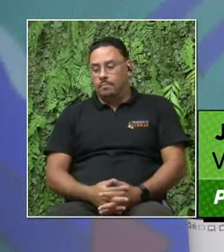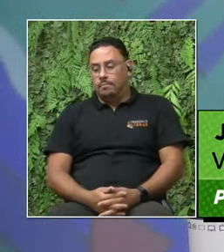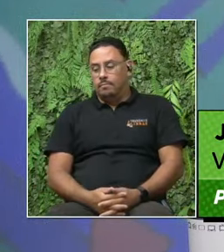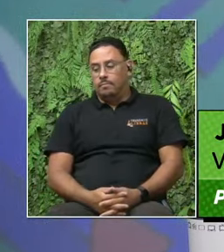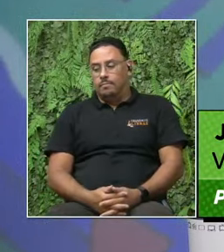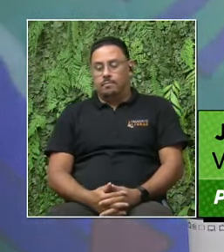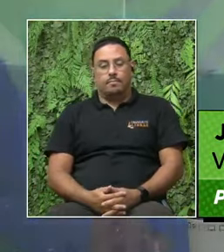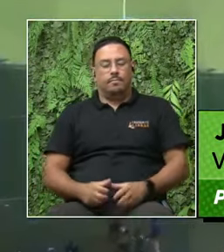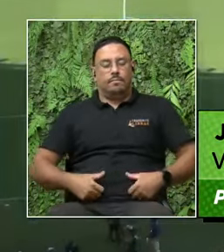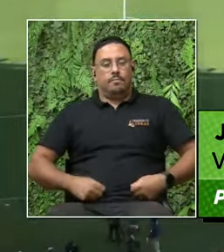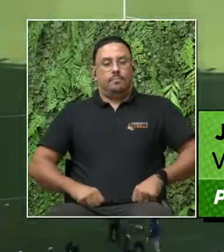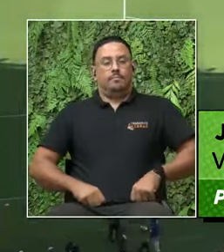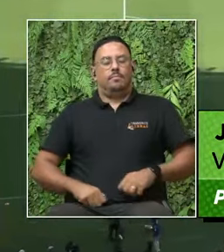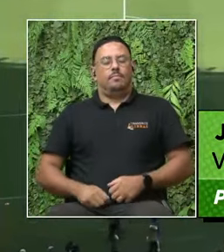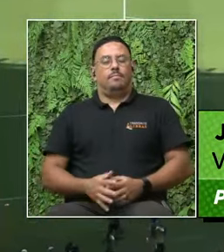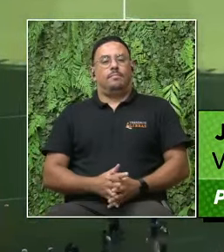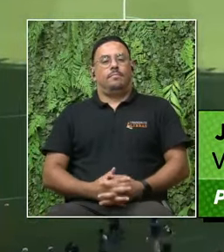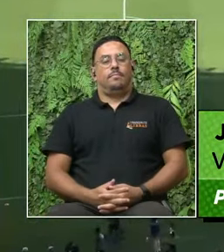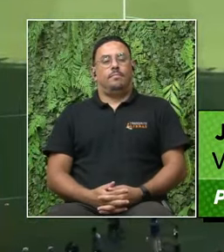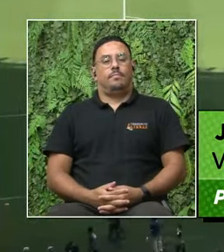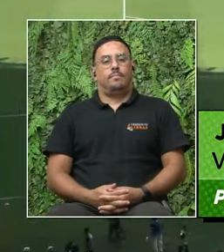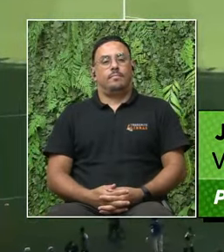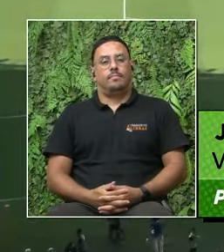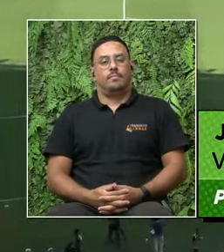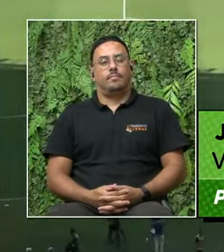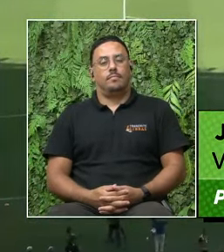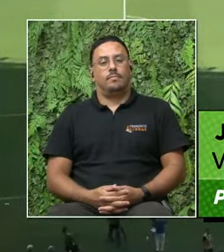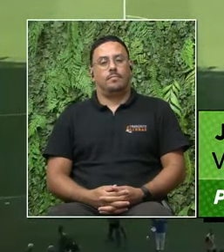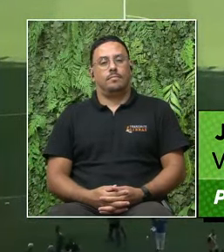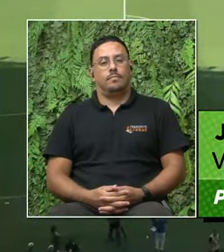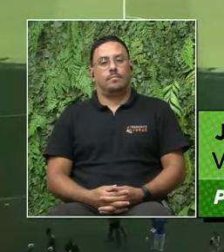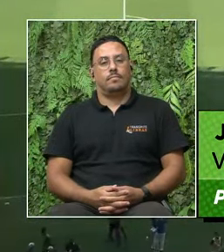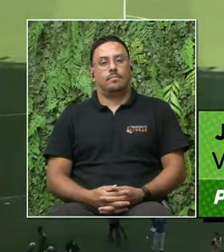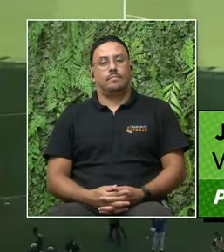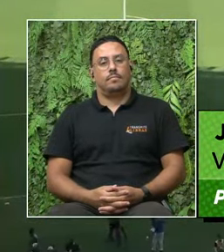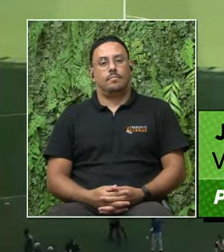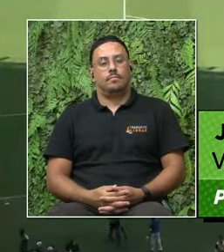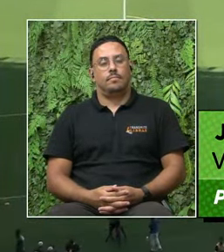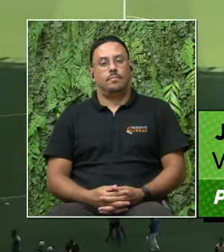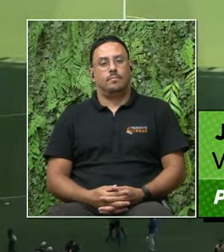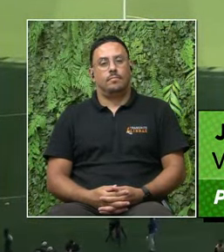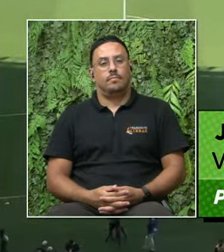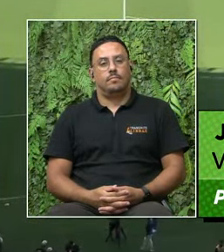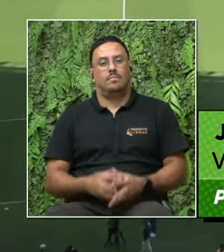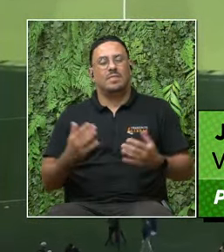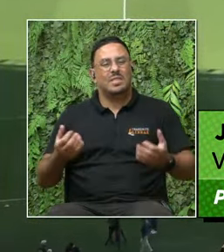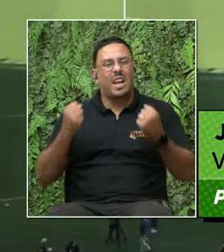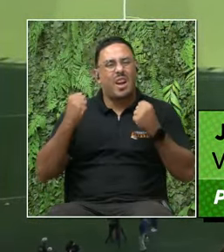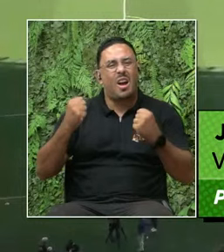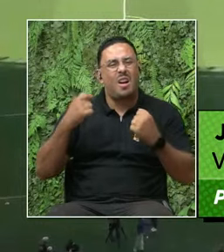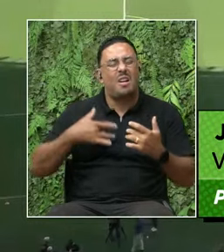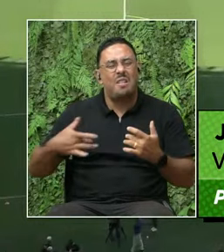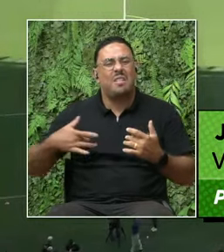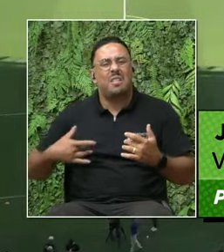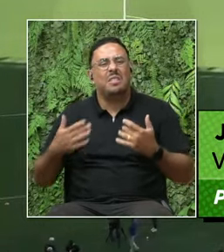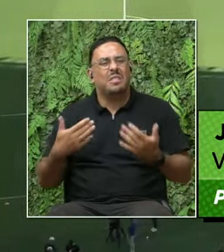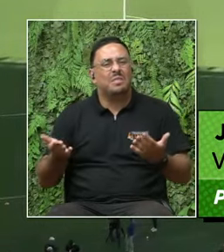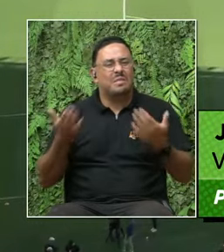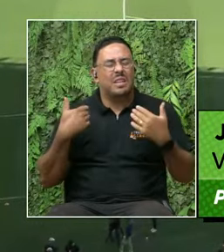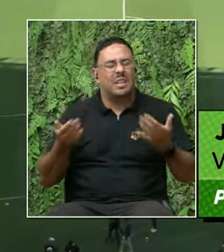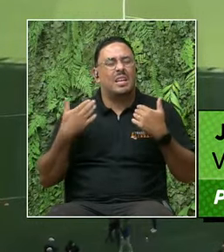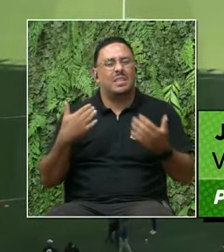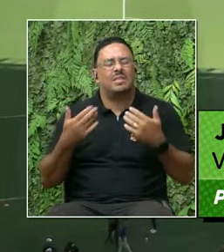Cruzeiro cruzeir cruzeir Cruzeiro vamos vamos Cruzeiro